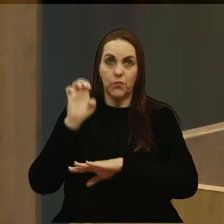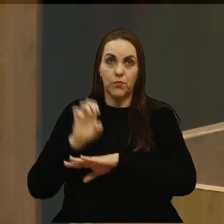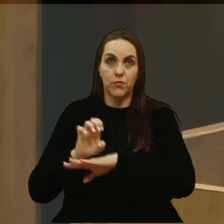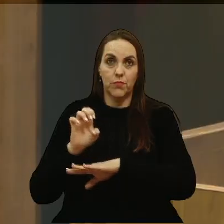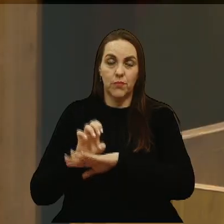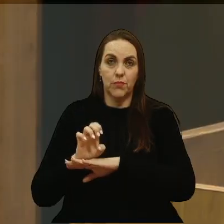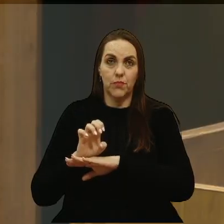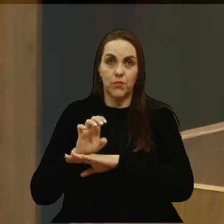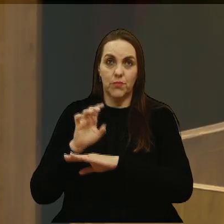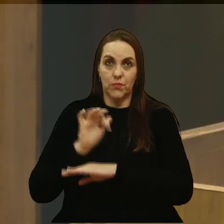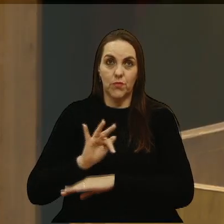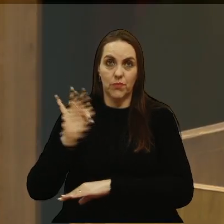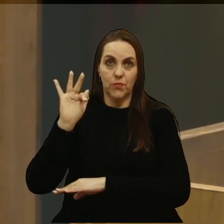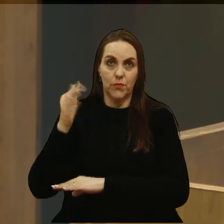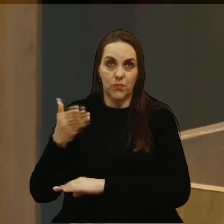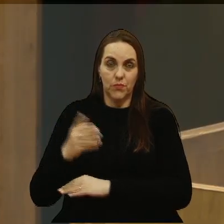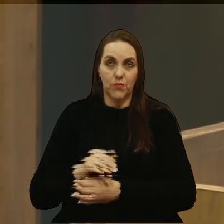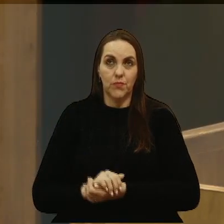e União.